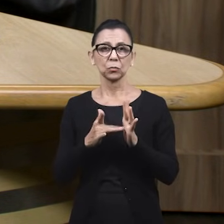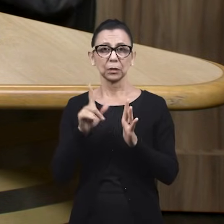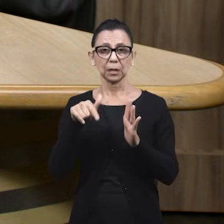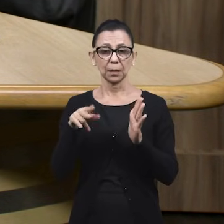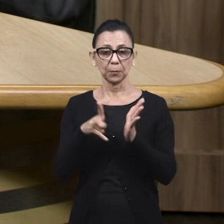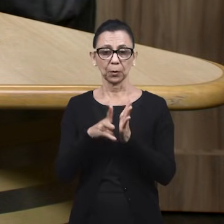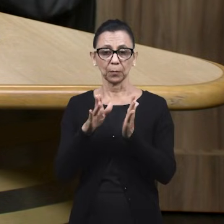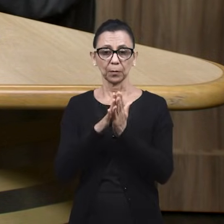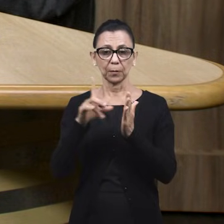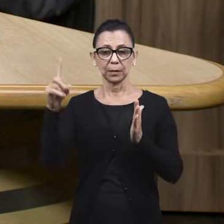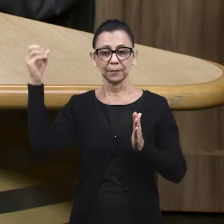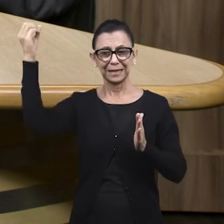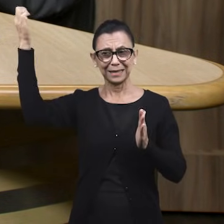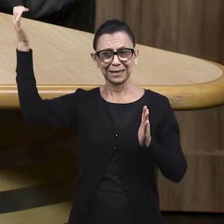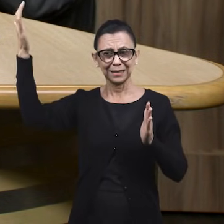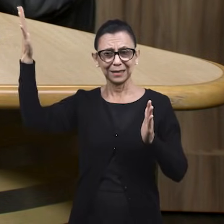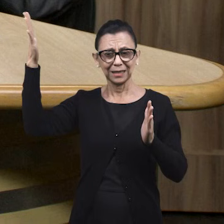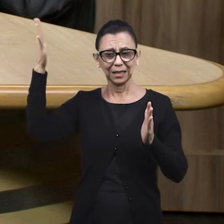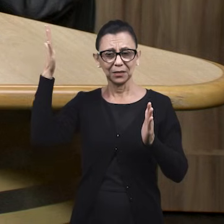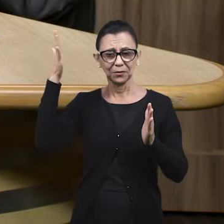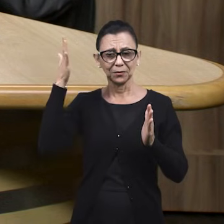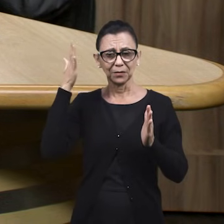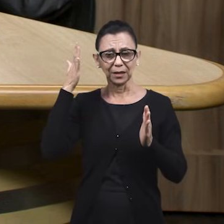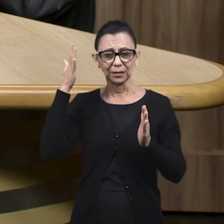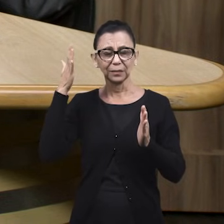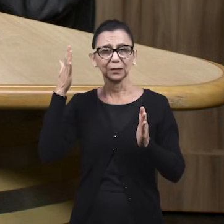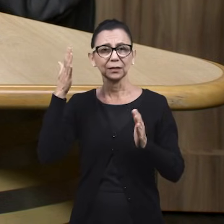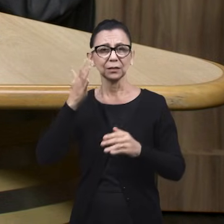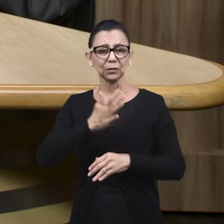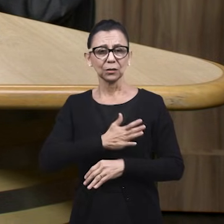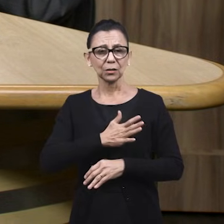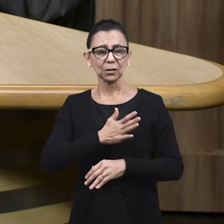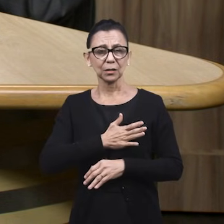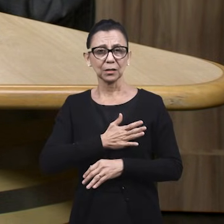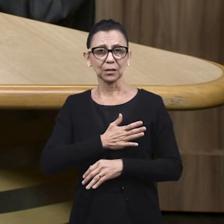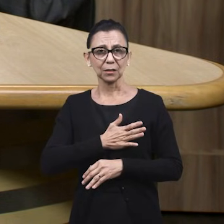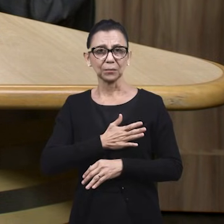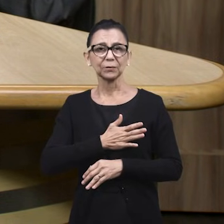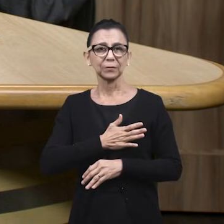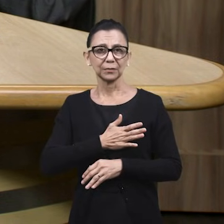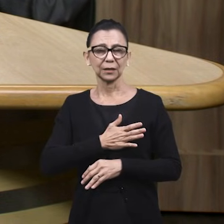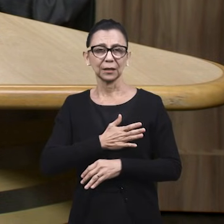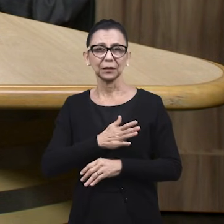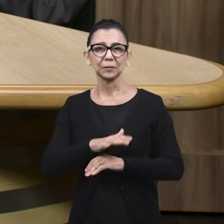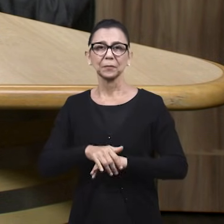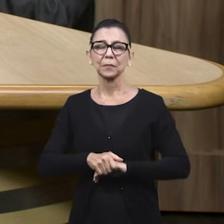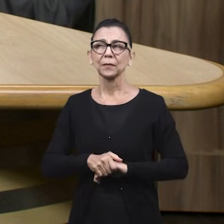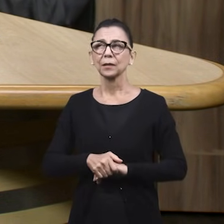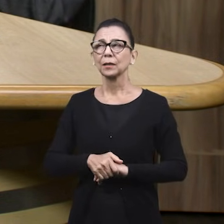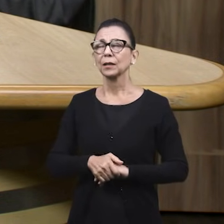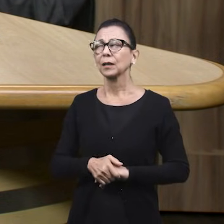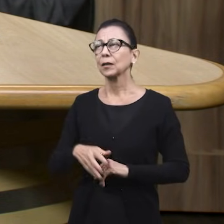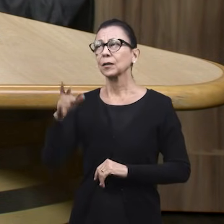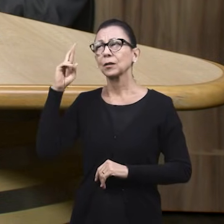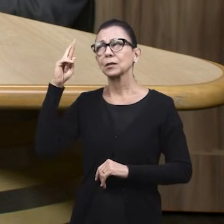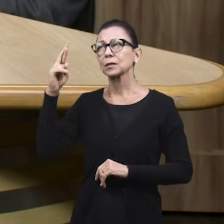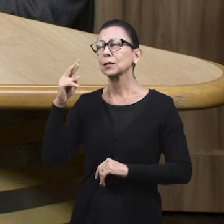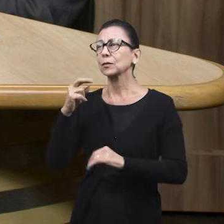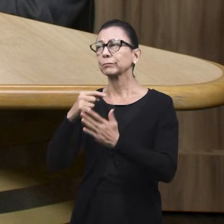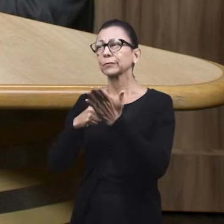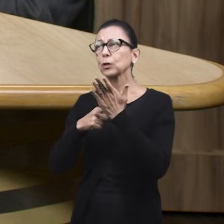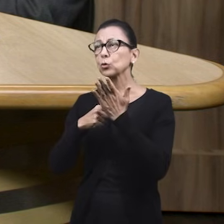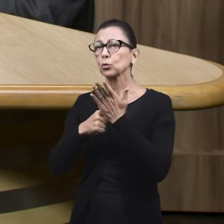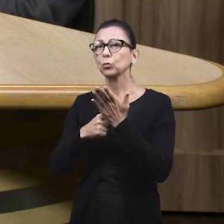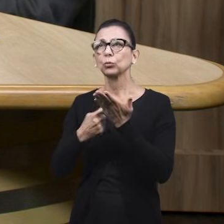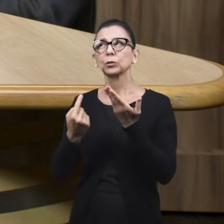que é a palavra, Ele se revele a nós, falando aquilo que nós estamos clamando, perguntando, ou nos dando uma direção para a